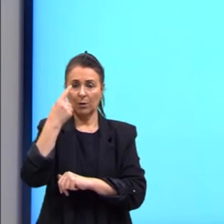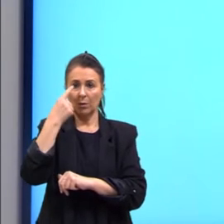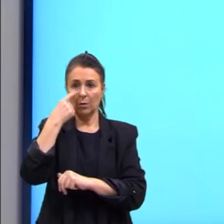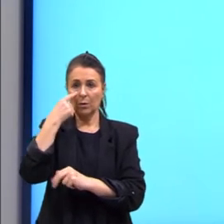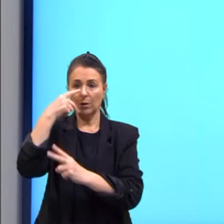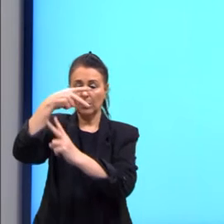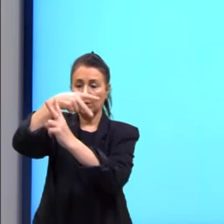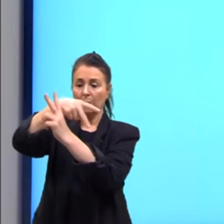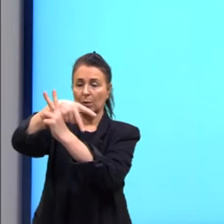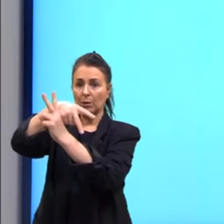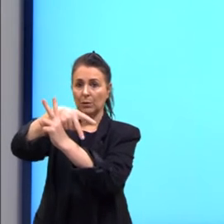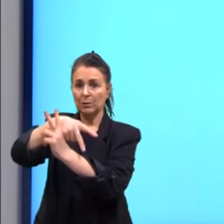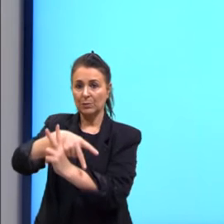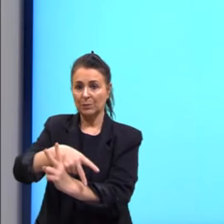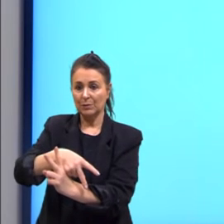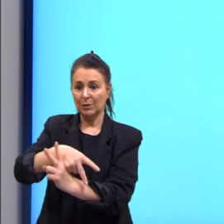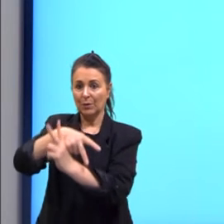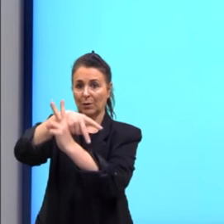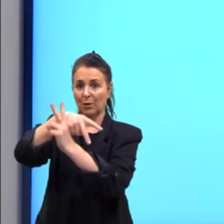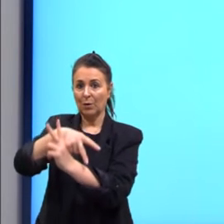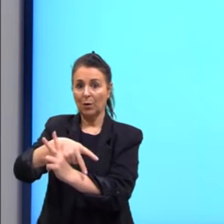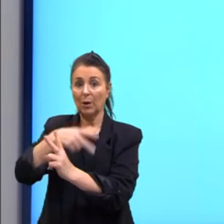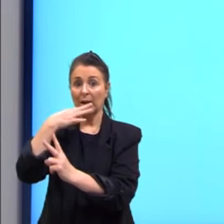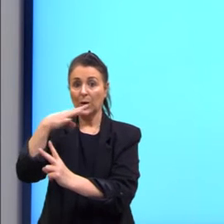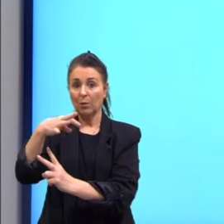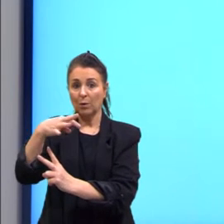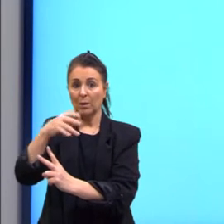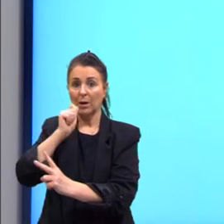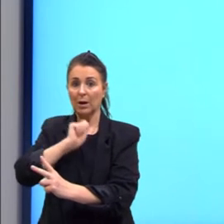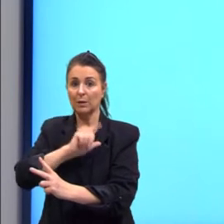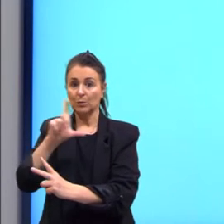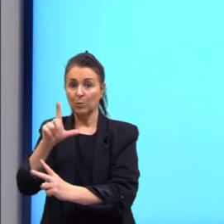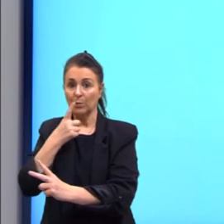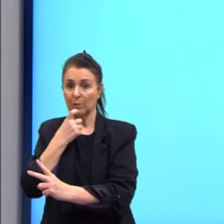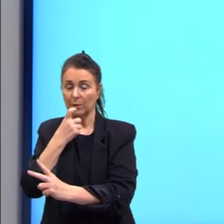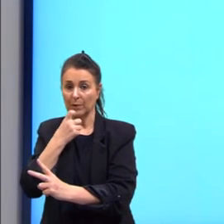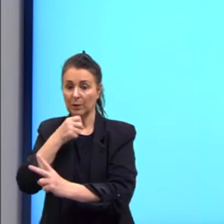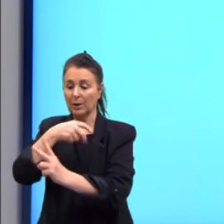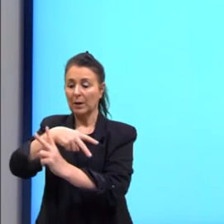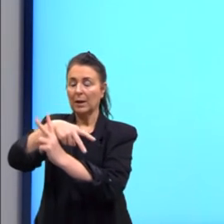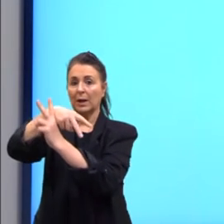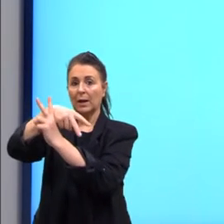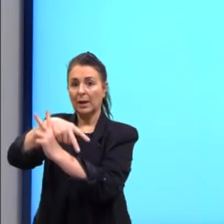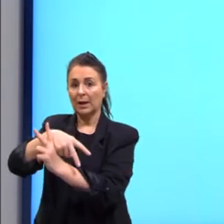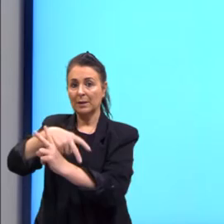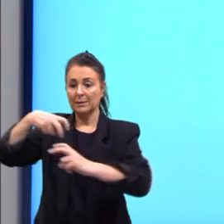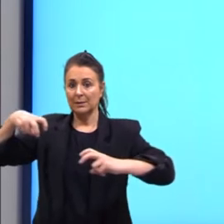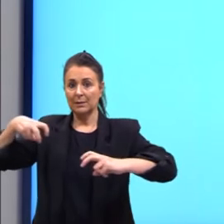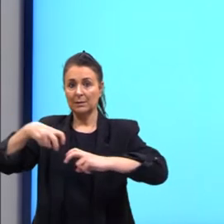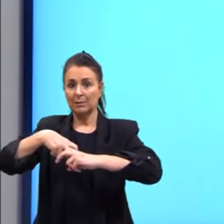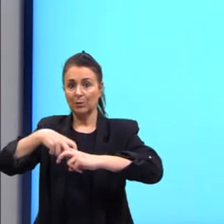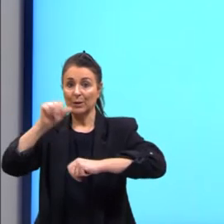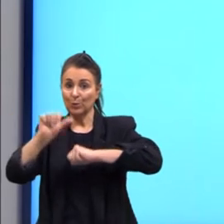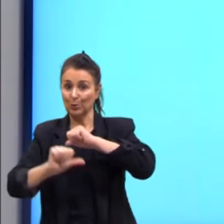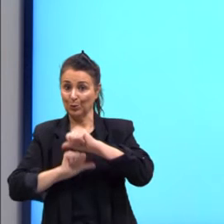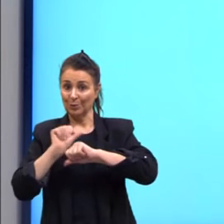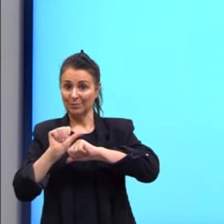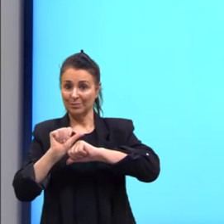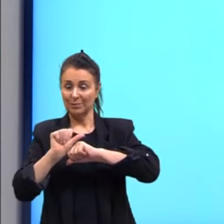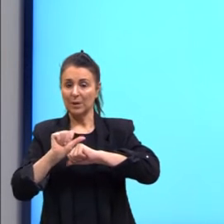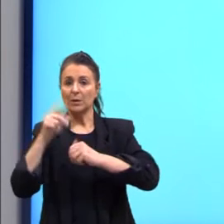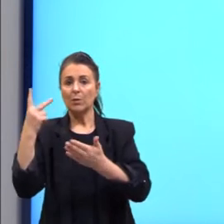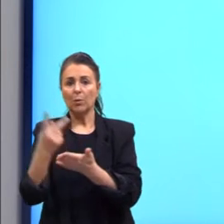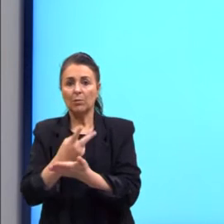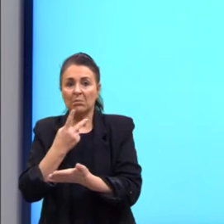ao invés de azul azul ficou azul vermelho azul vermelho tá então segregaram independentemente trocaram é isso